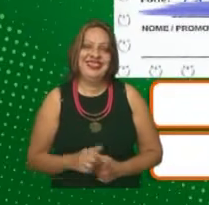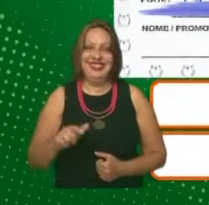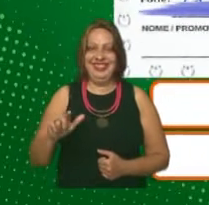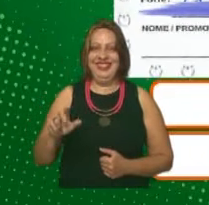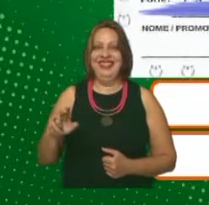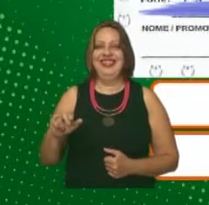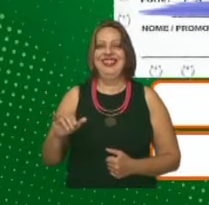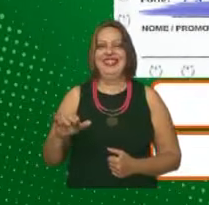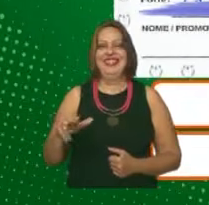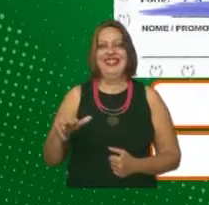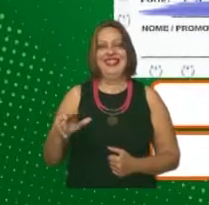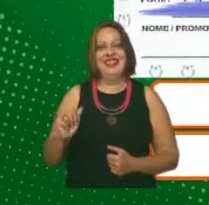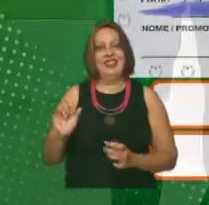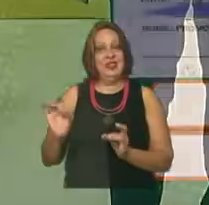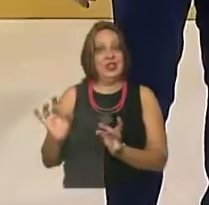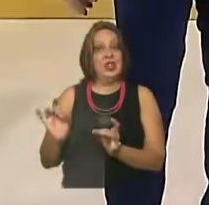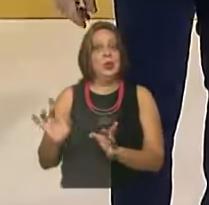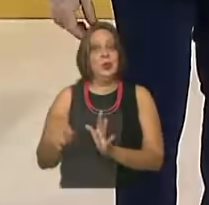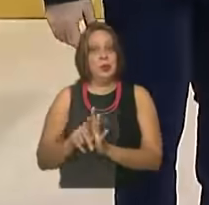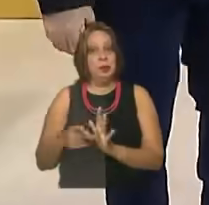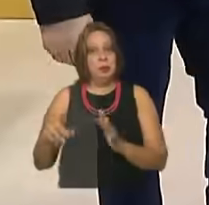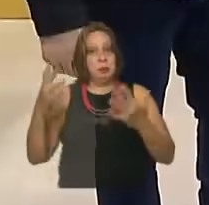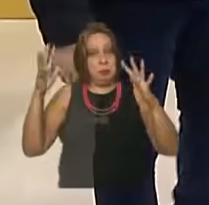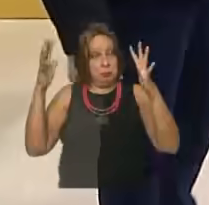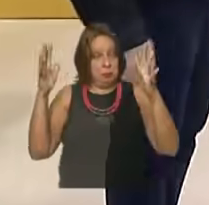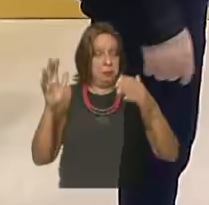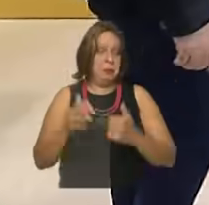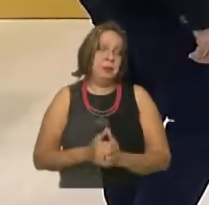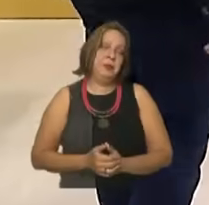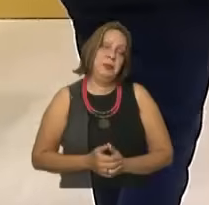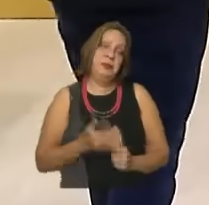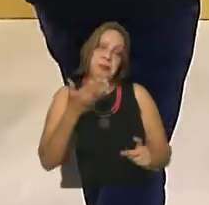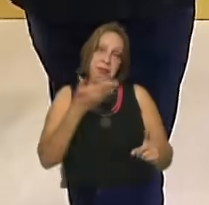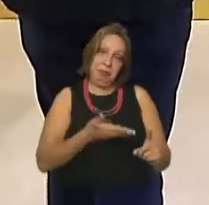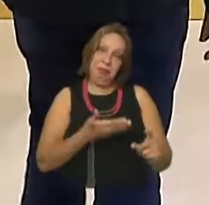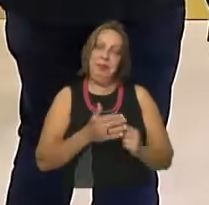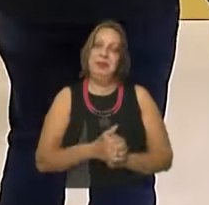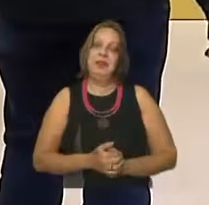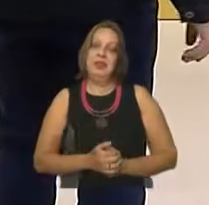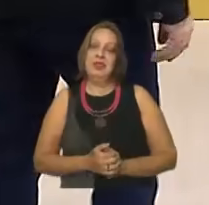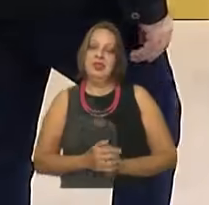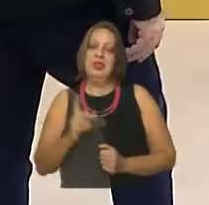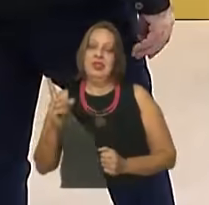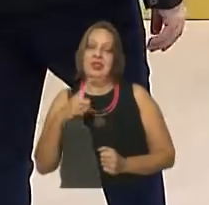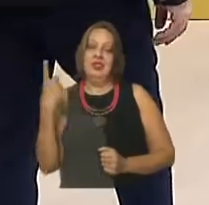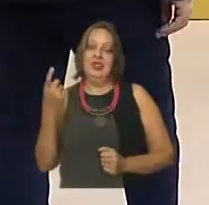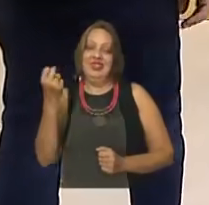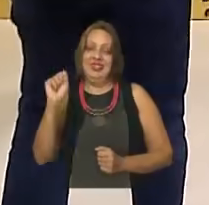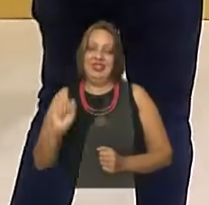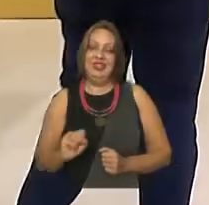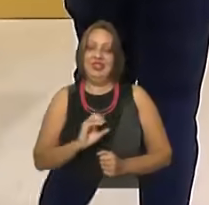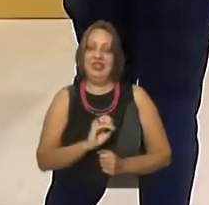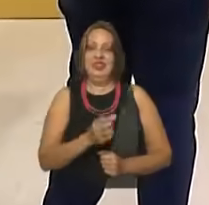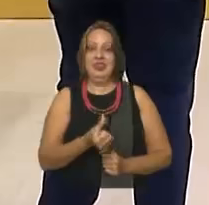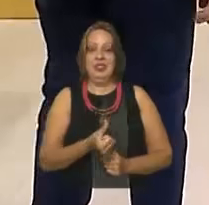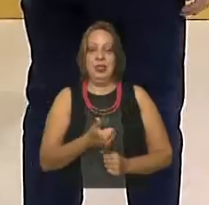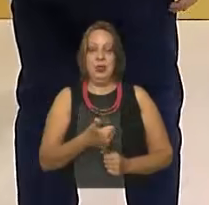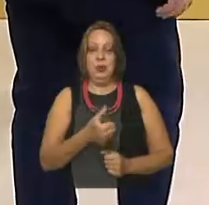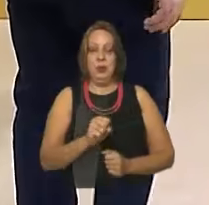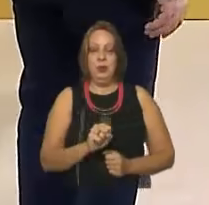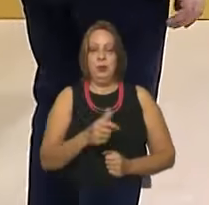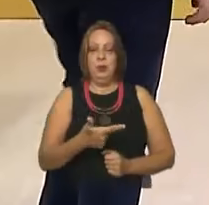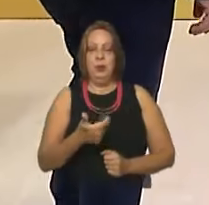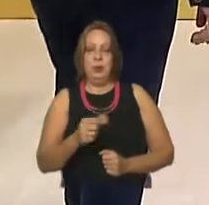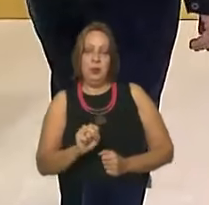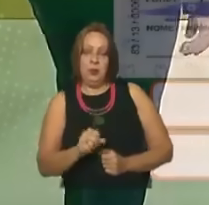Pé Quente lá do Santos Dumont. Parabéns, Lu. Parabéns ao contemplado também. Vamos agora. Mais um Gira Sergipe